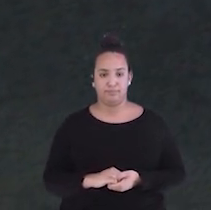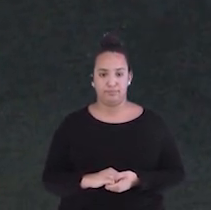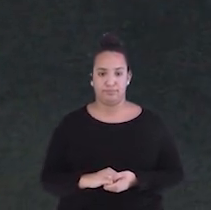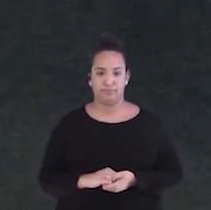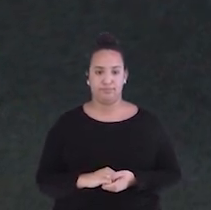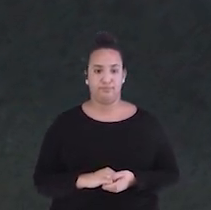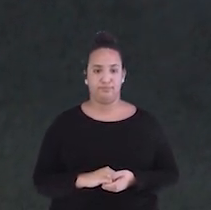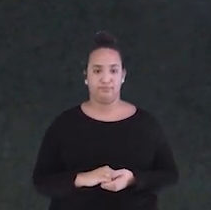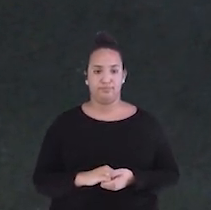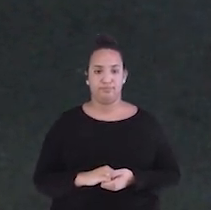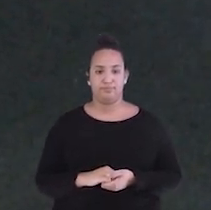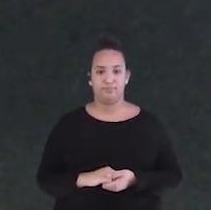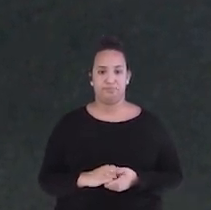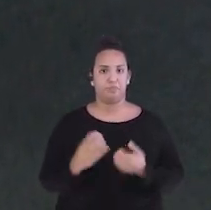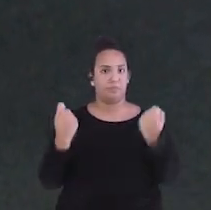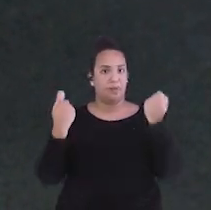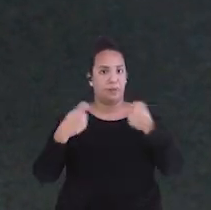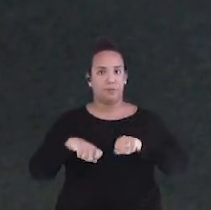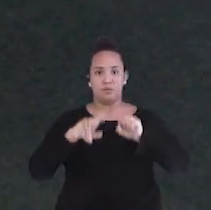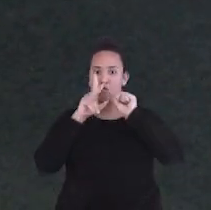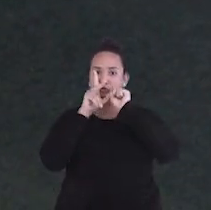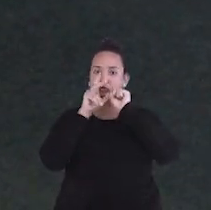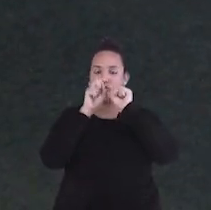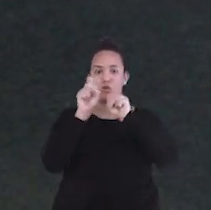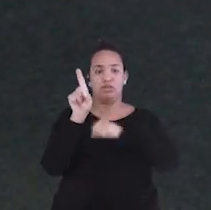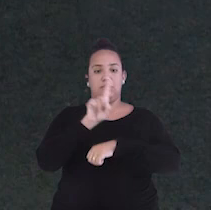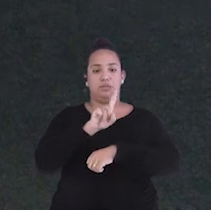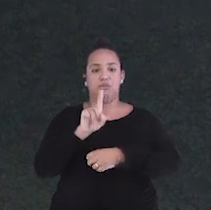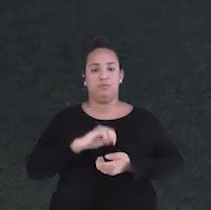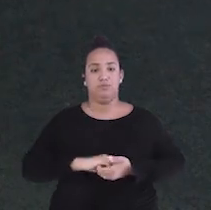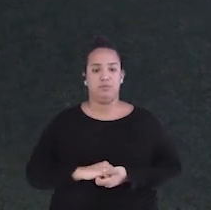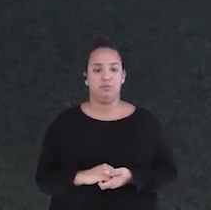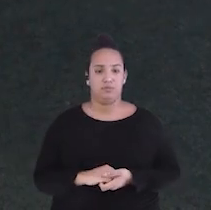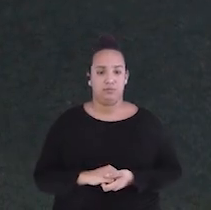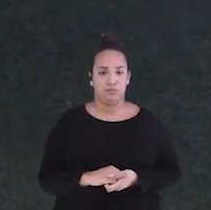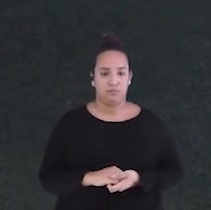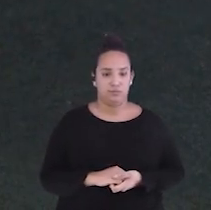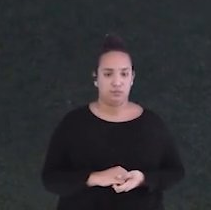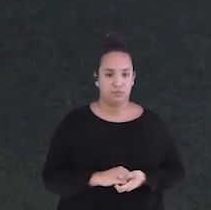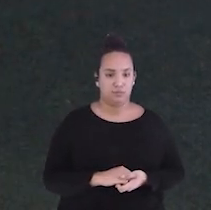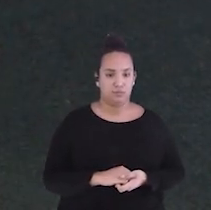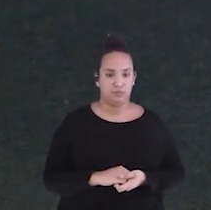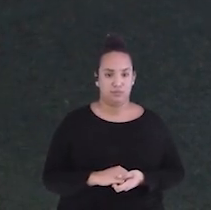Não precisa dar muito forte o nozinho, tá bom? Foi, professora?